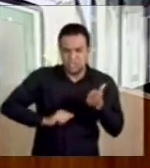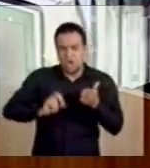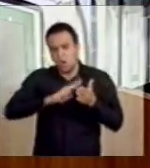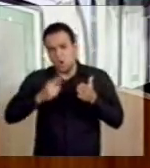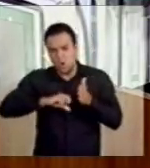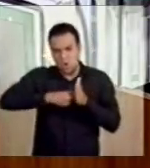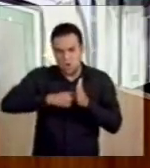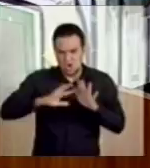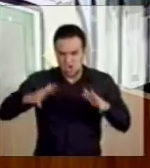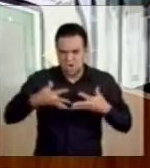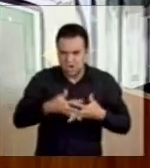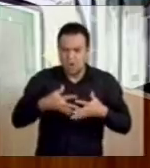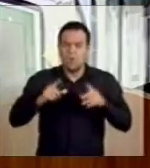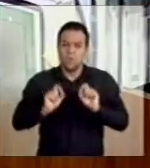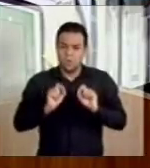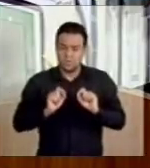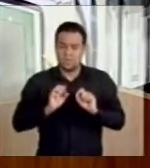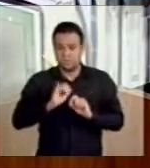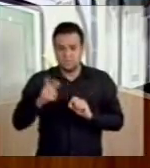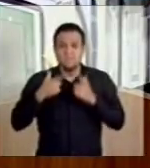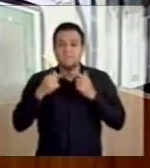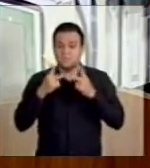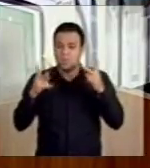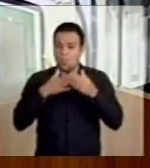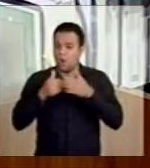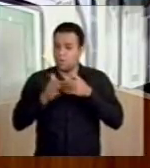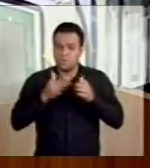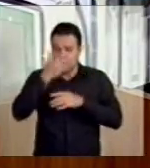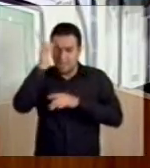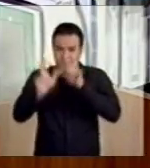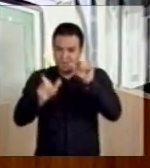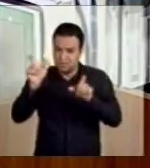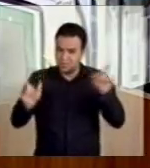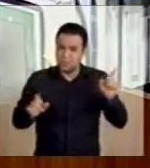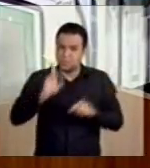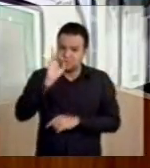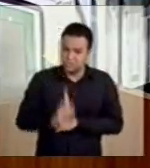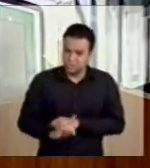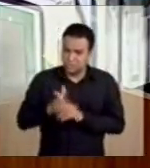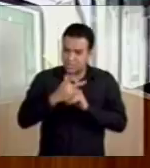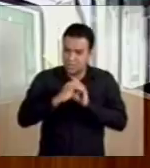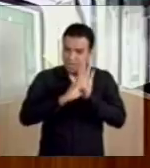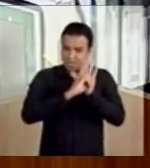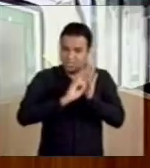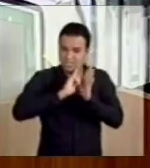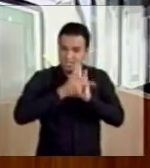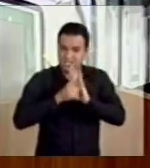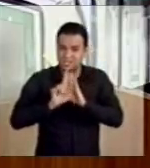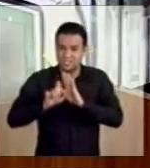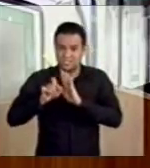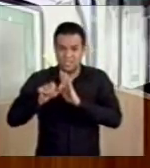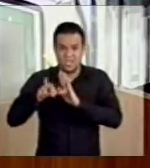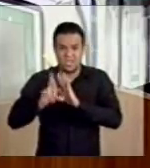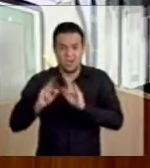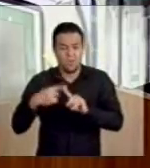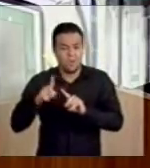obstar ou embaraçar o exercício por qualquer pessoa de seus direitos à identidade de gênero, pois esse